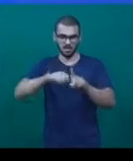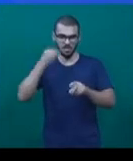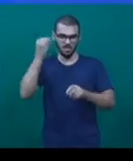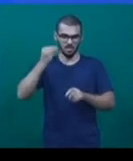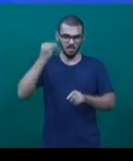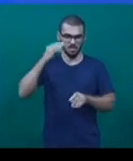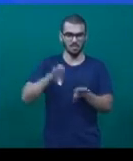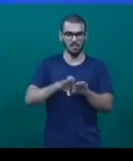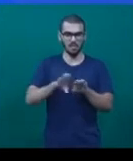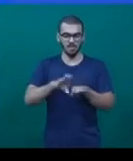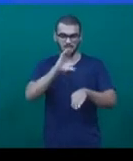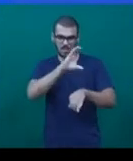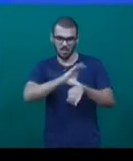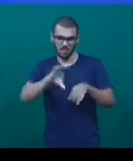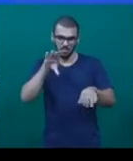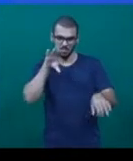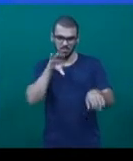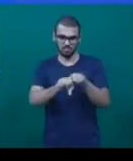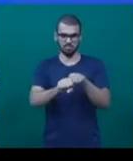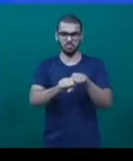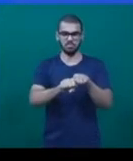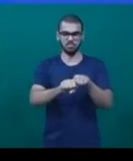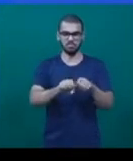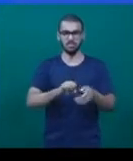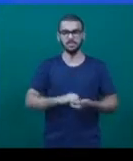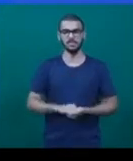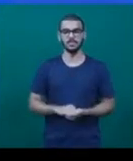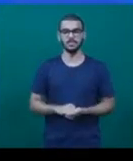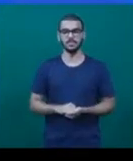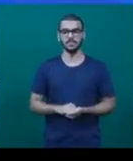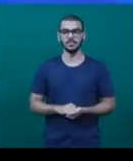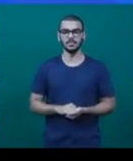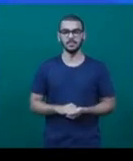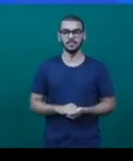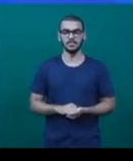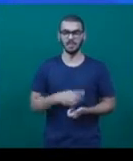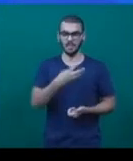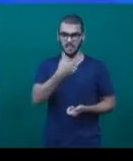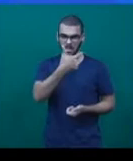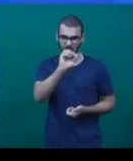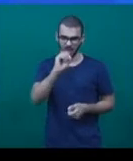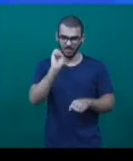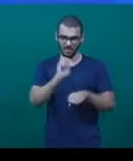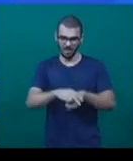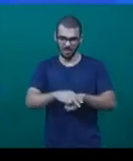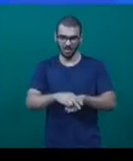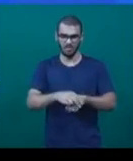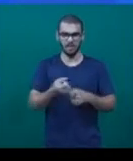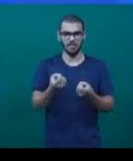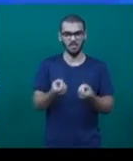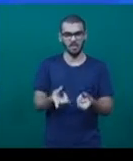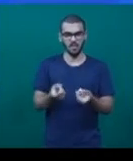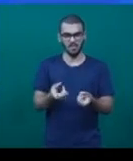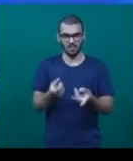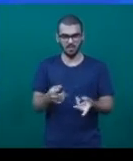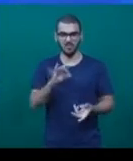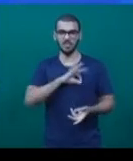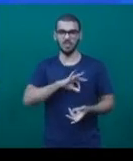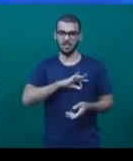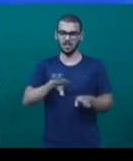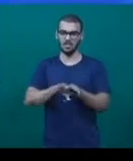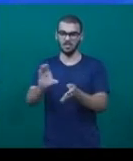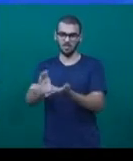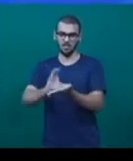6 meses de experiência e a escolaridade ensino superior completo. 10 vagas para promotor de vendas, salário fixo